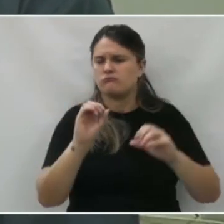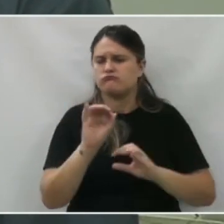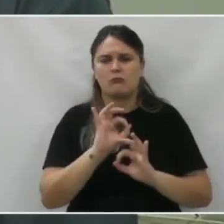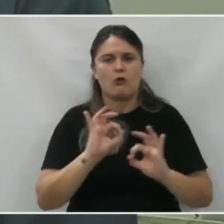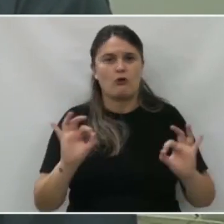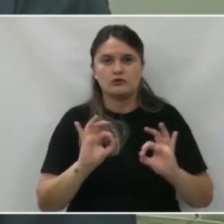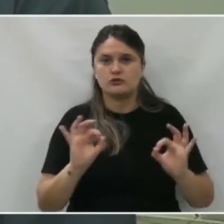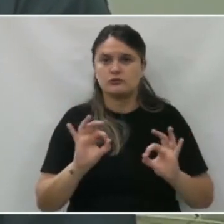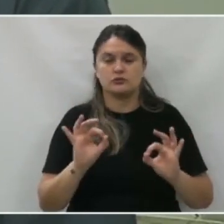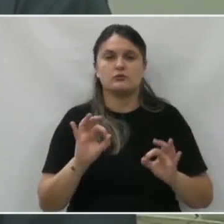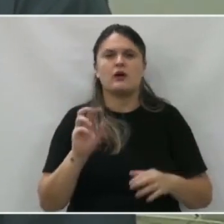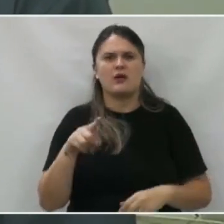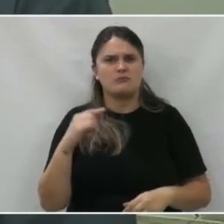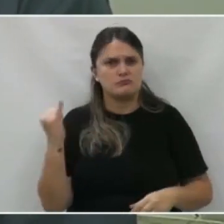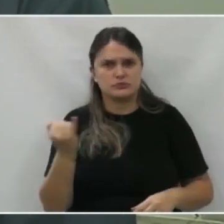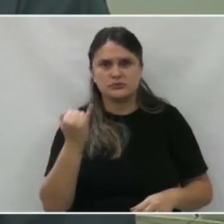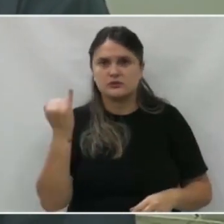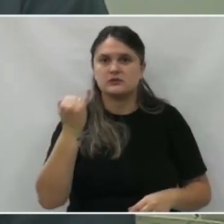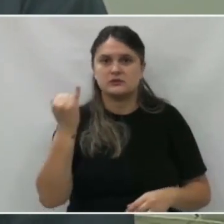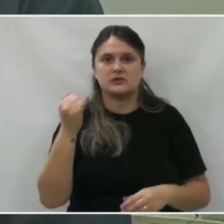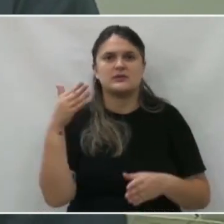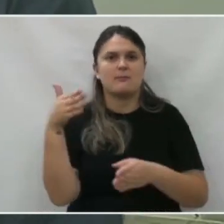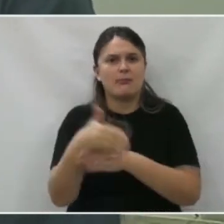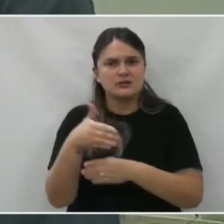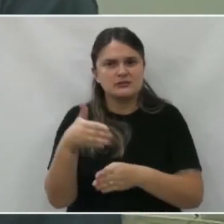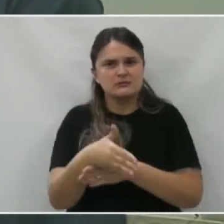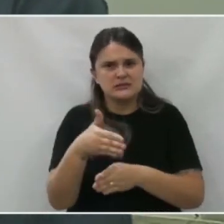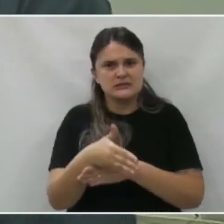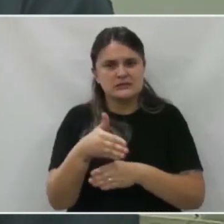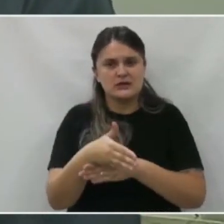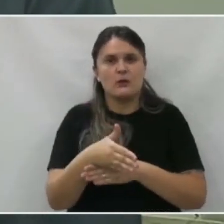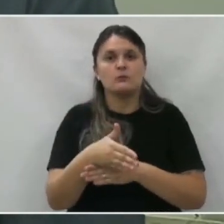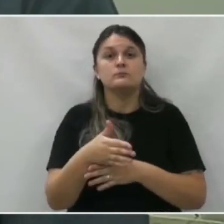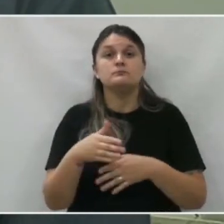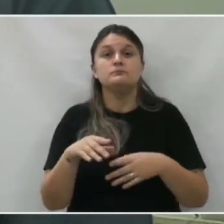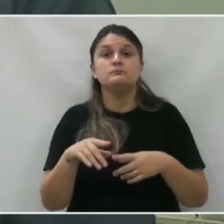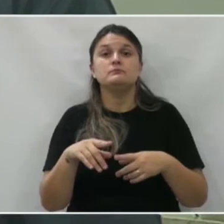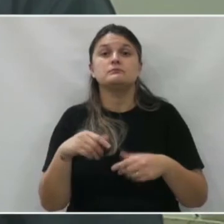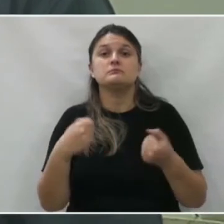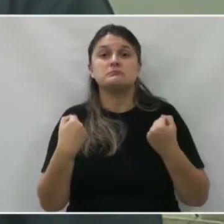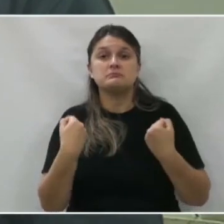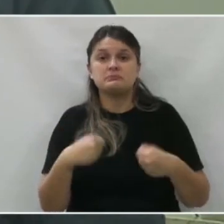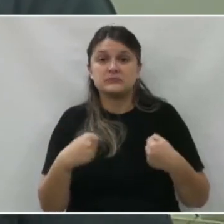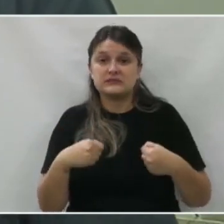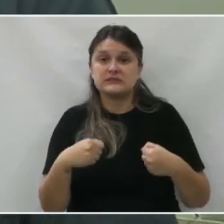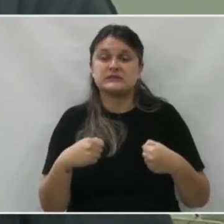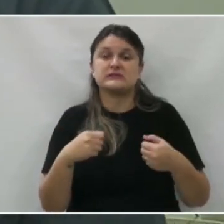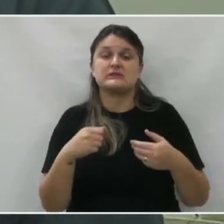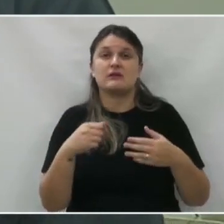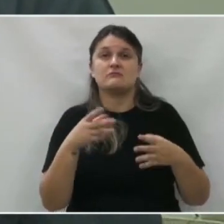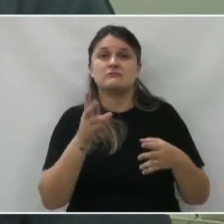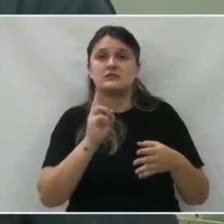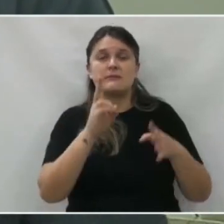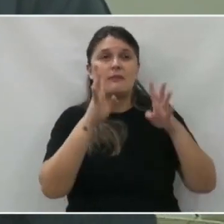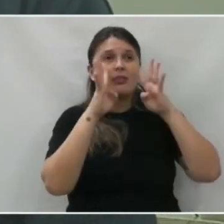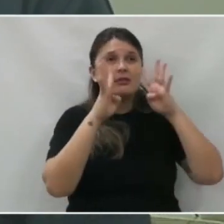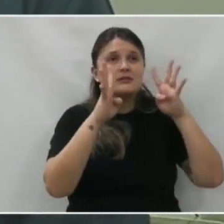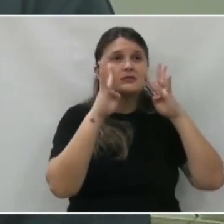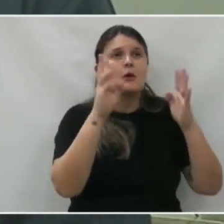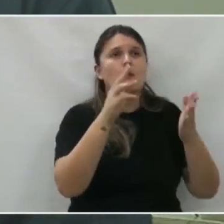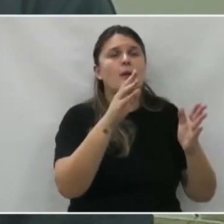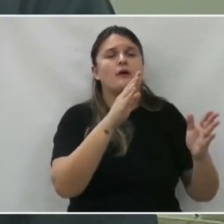nesse momento de suma importância a participação da nossa imprensa, né? Nós temos as páginas, os